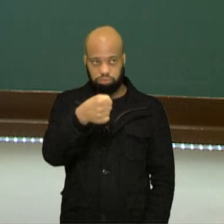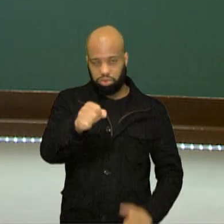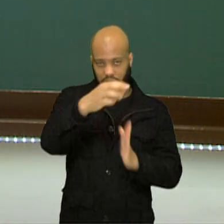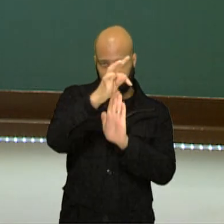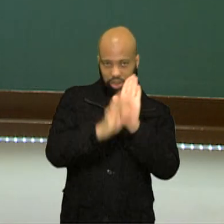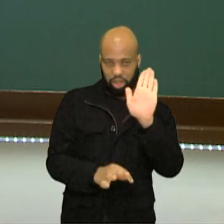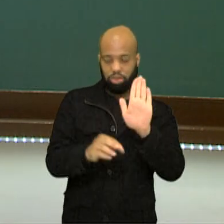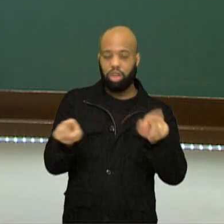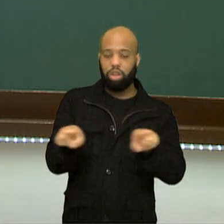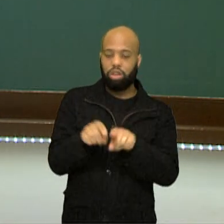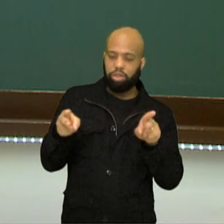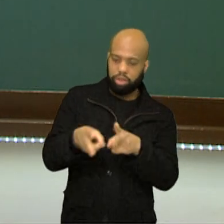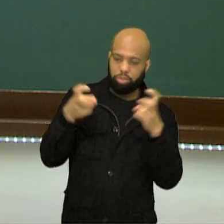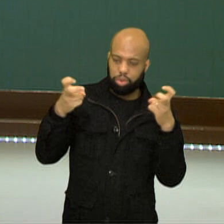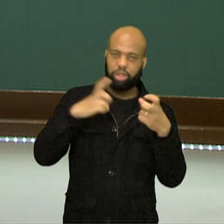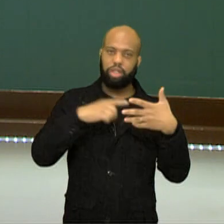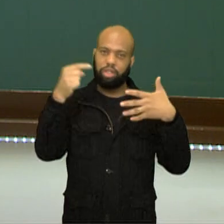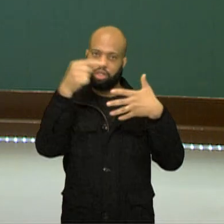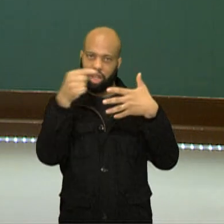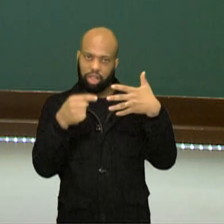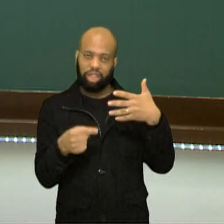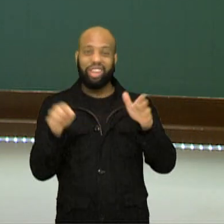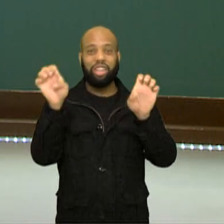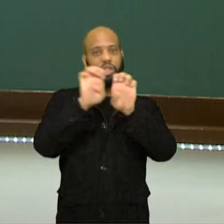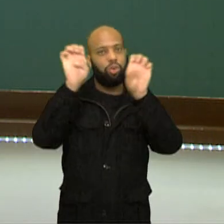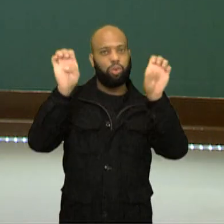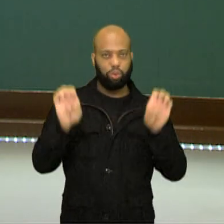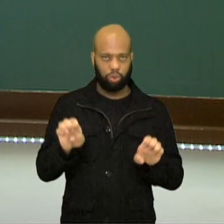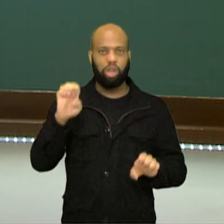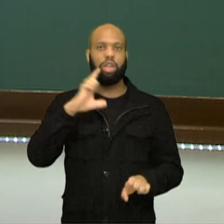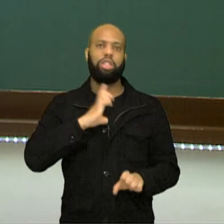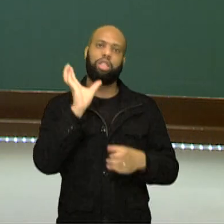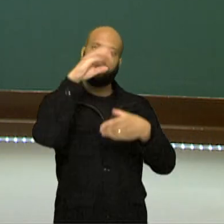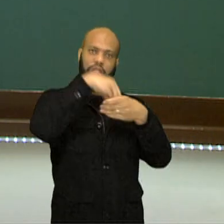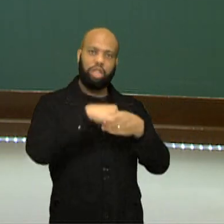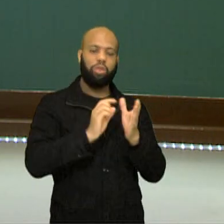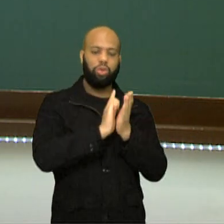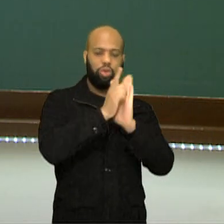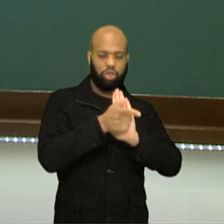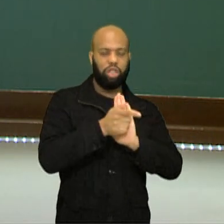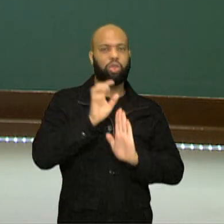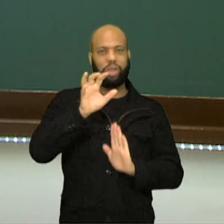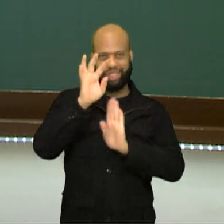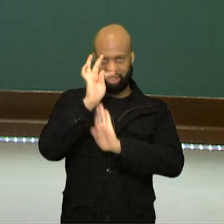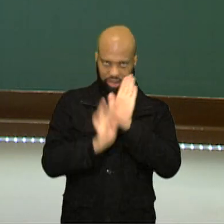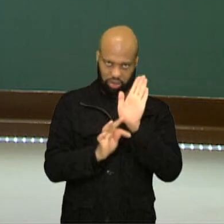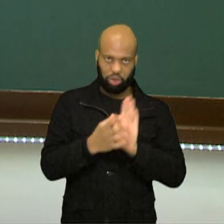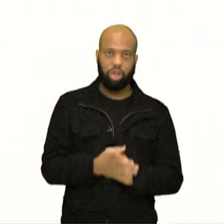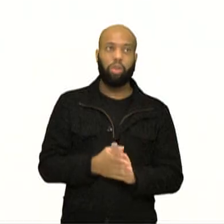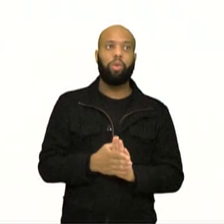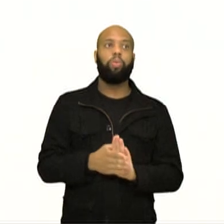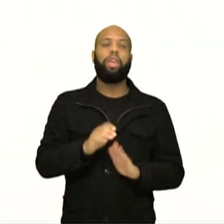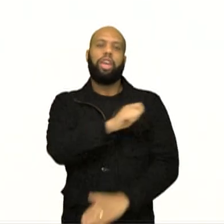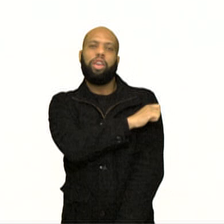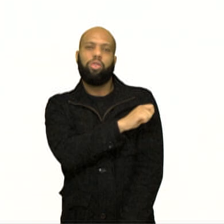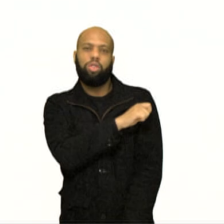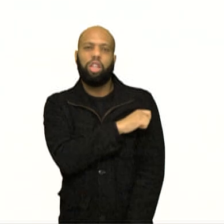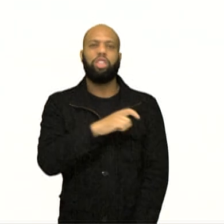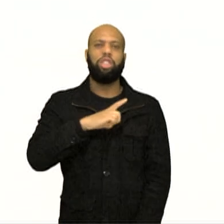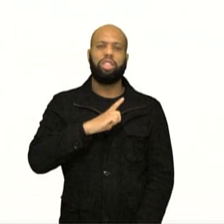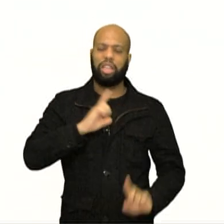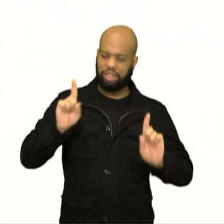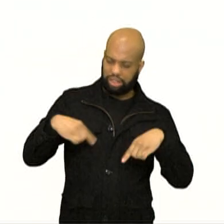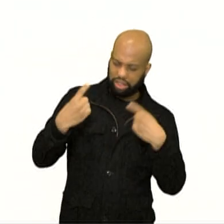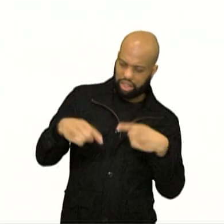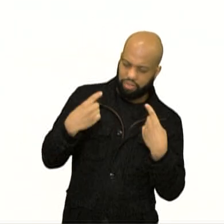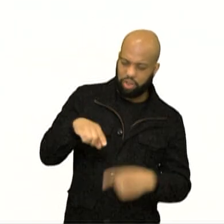reconhecer alguns constituintes, algumas estruturas que compõem este gênero do discurso. Estudantes vivem o desafio de